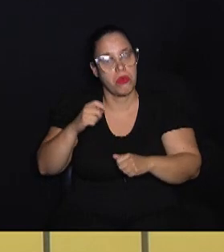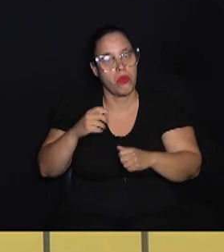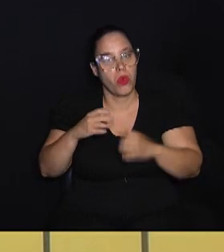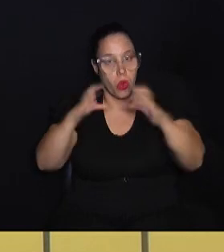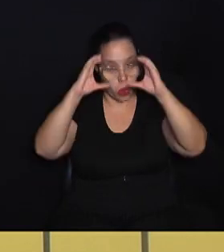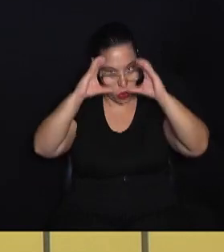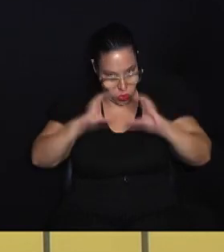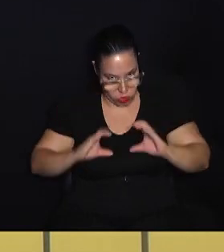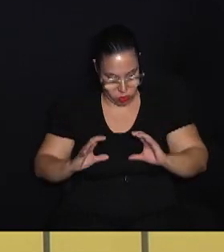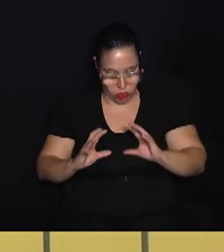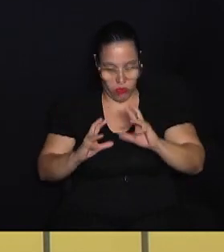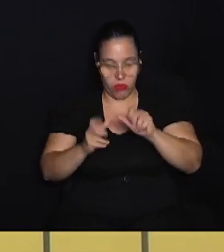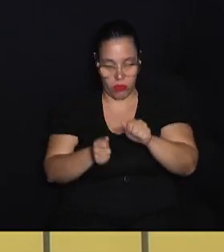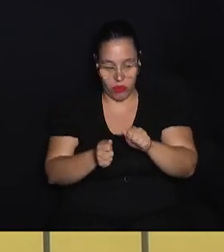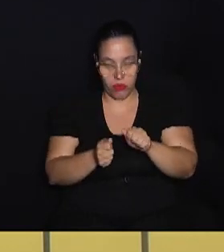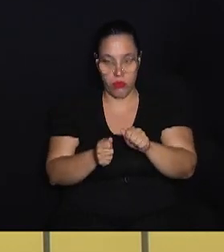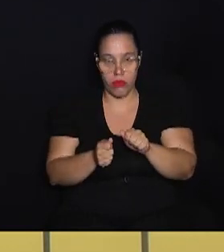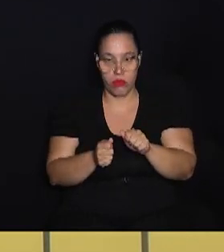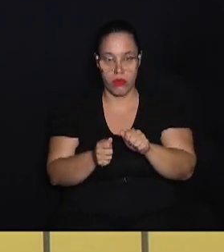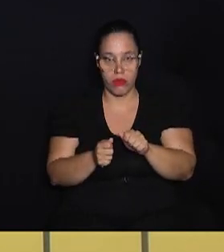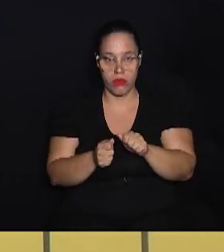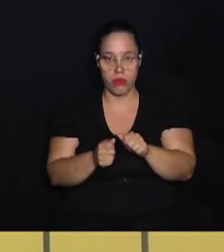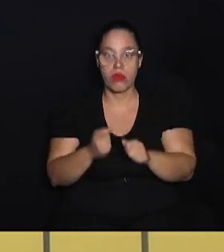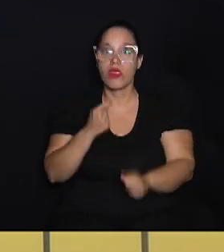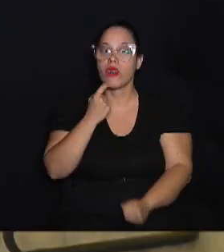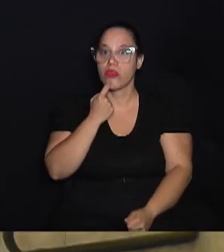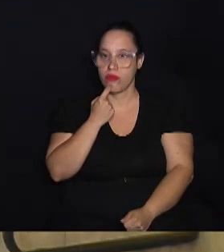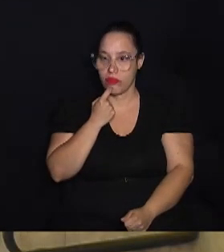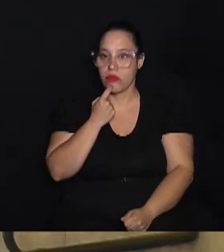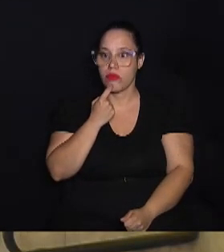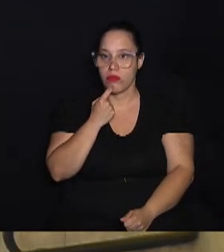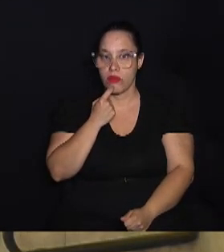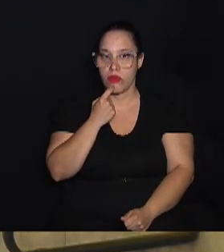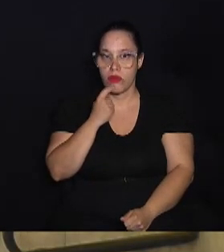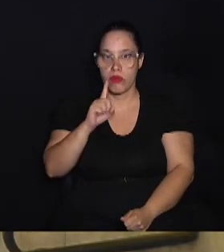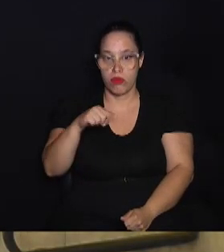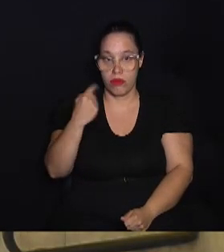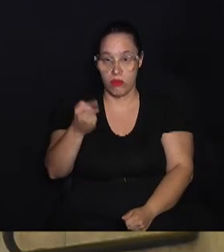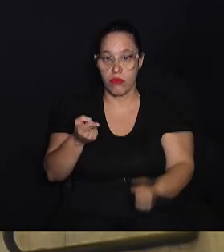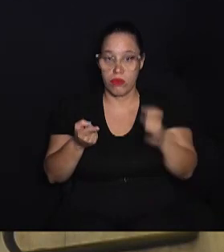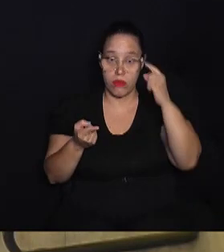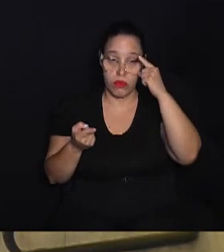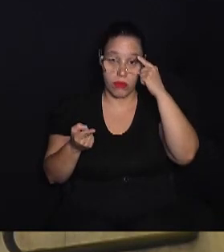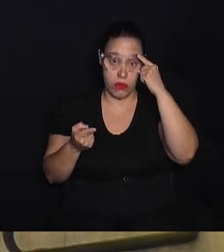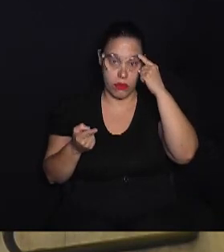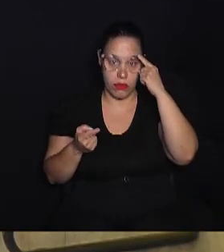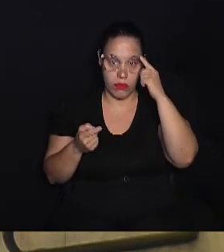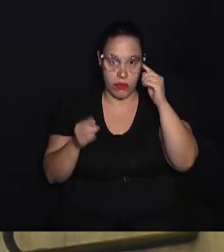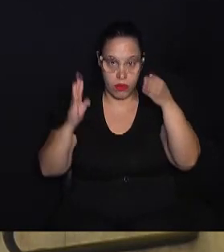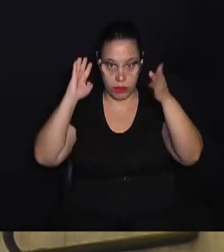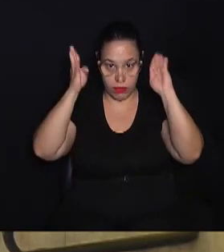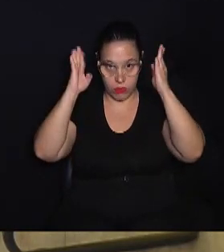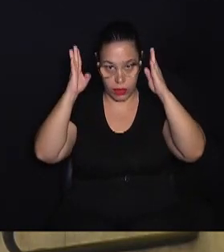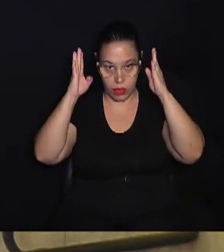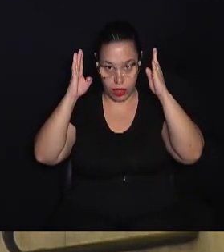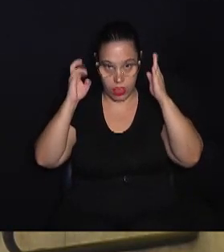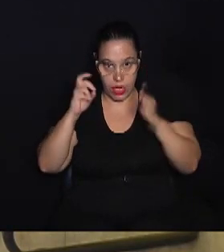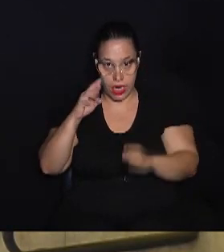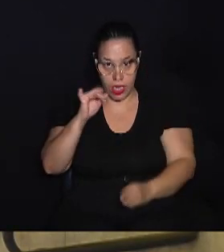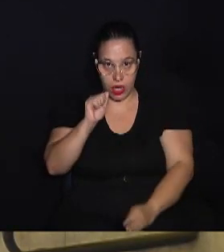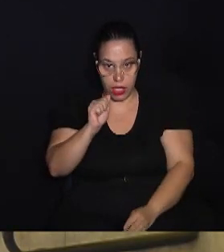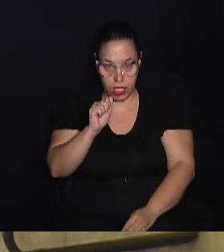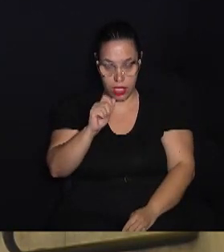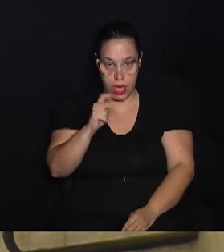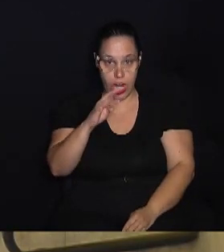comportamento coletivo. A gente tem, inclusive, em Campinas, além daquele caminhão catatreco,